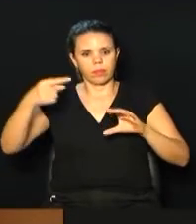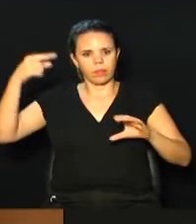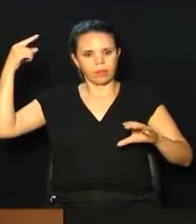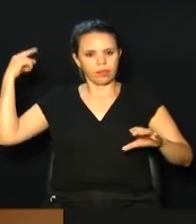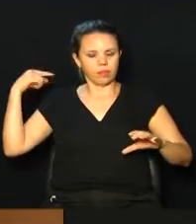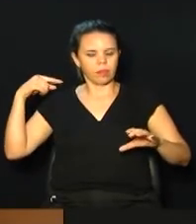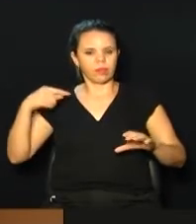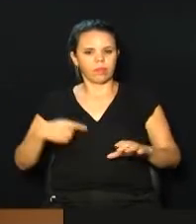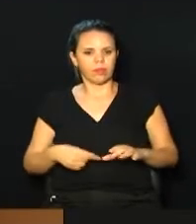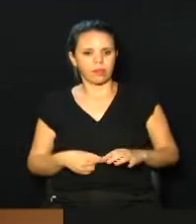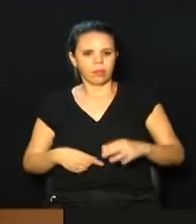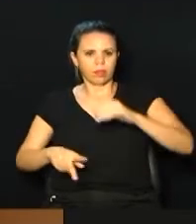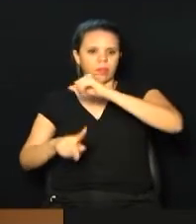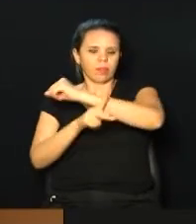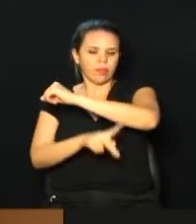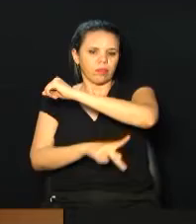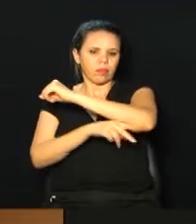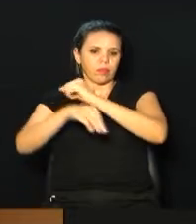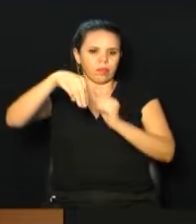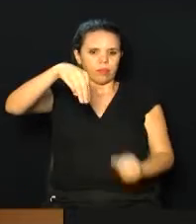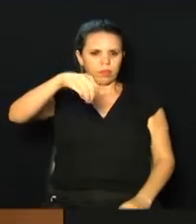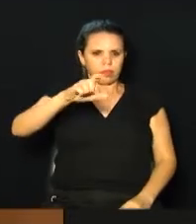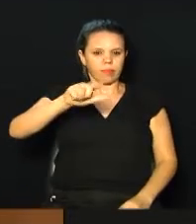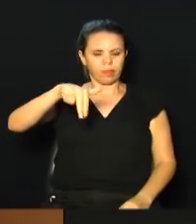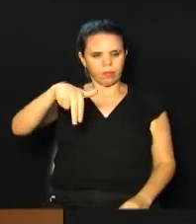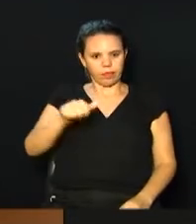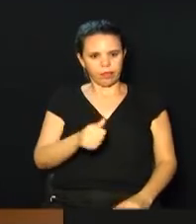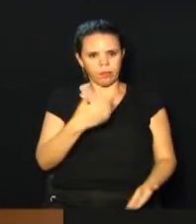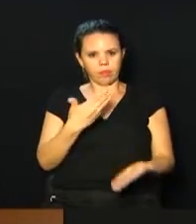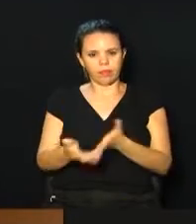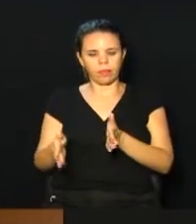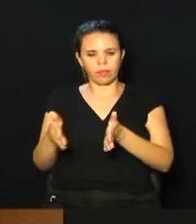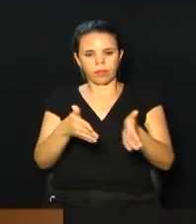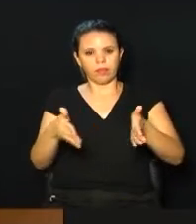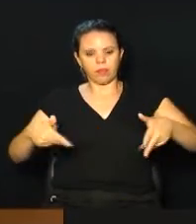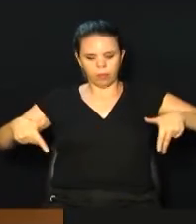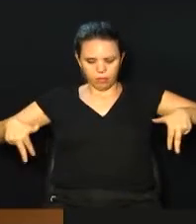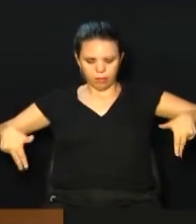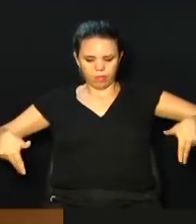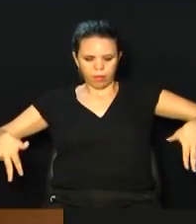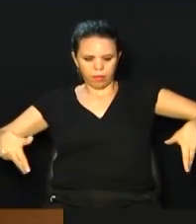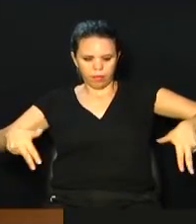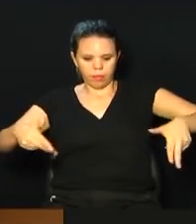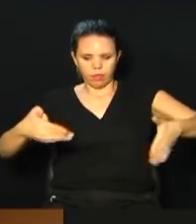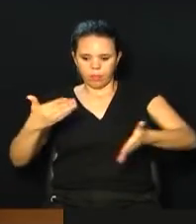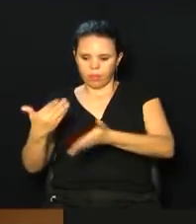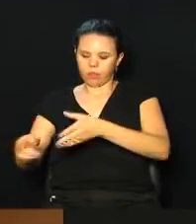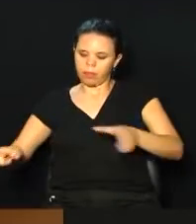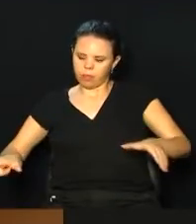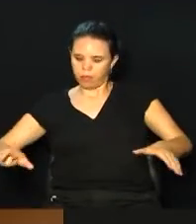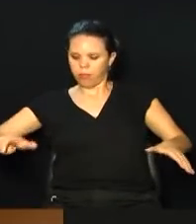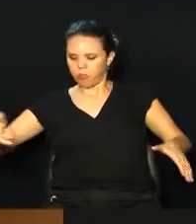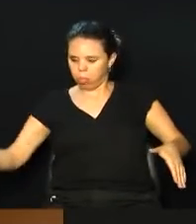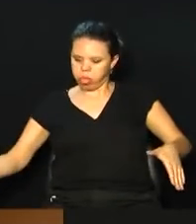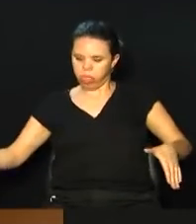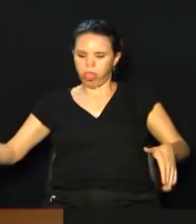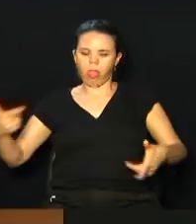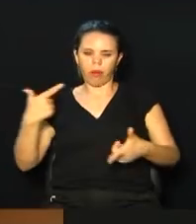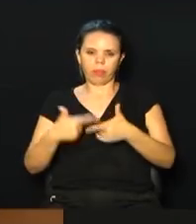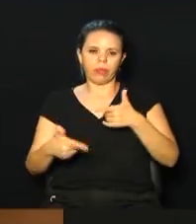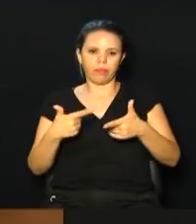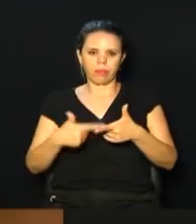a ponte do Jardim Melina, ela perdeu todo o guarda-corpo lateral e perdeu